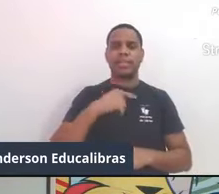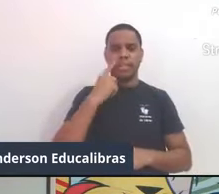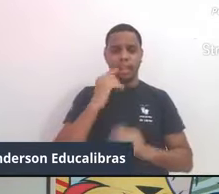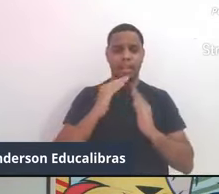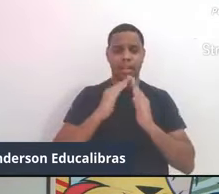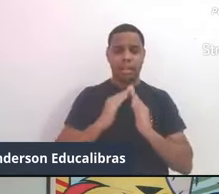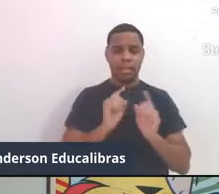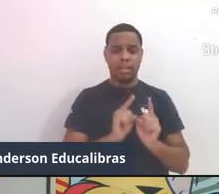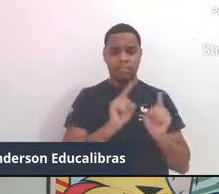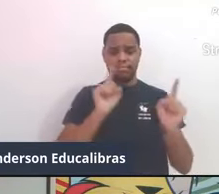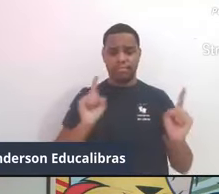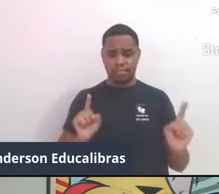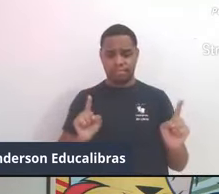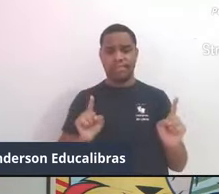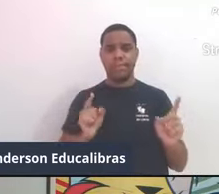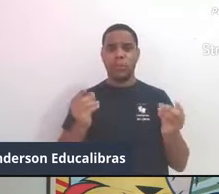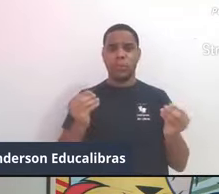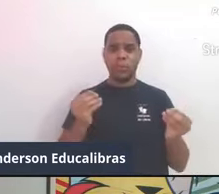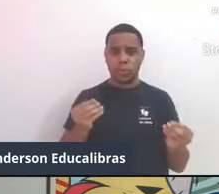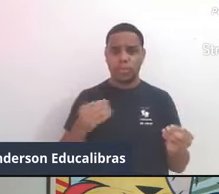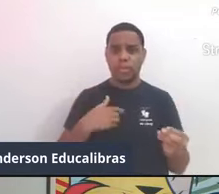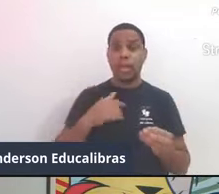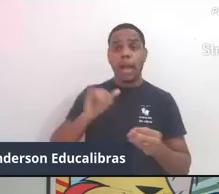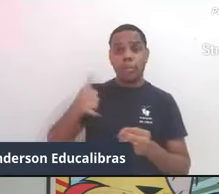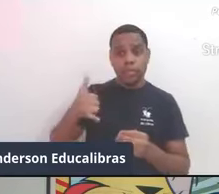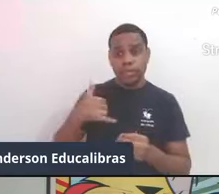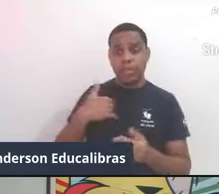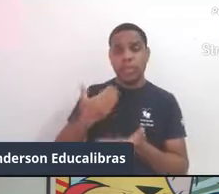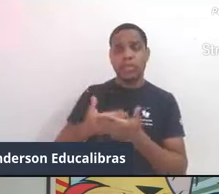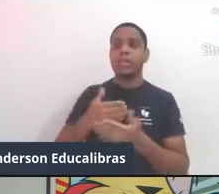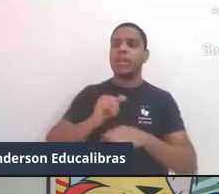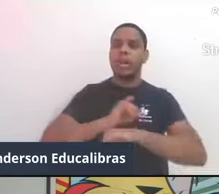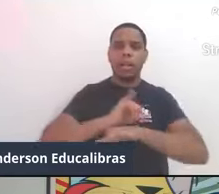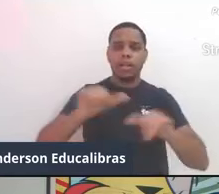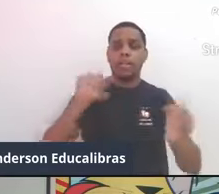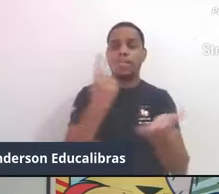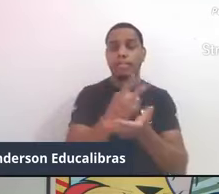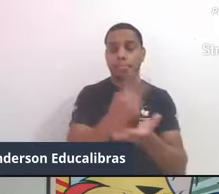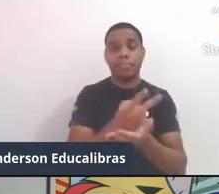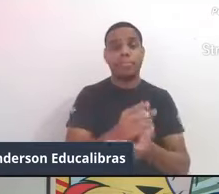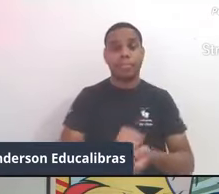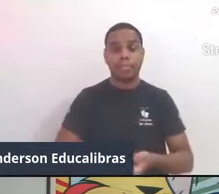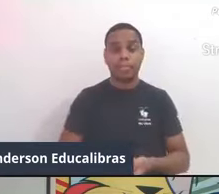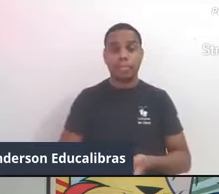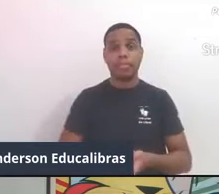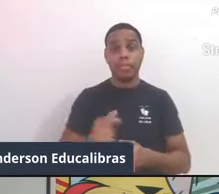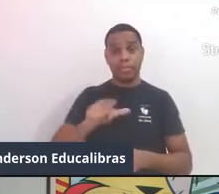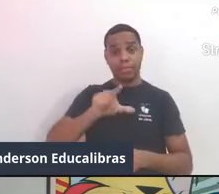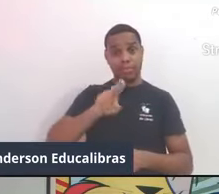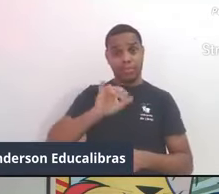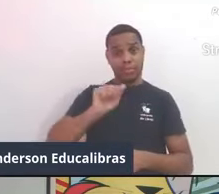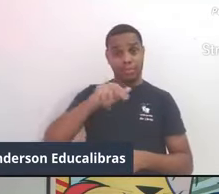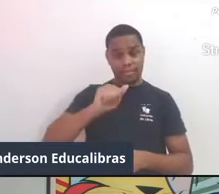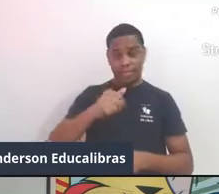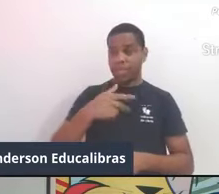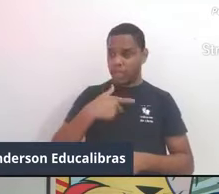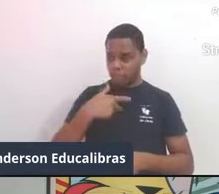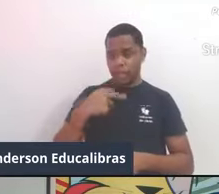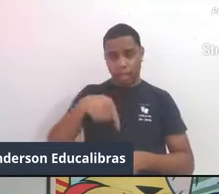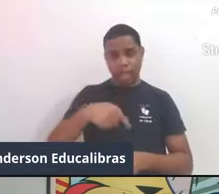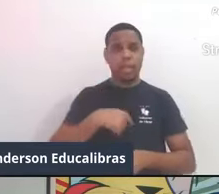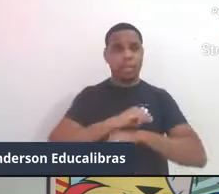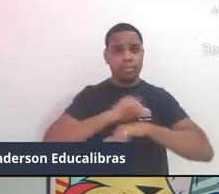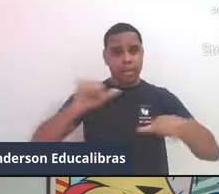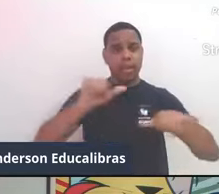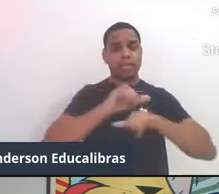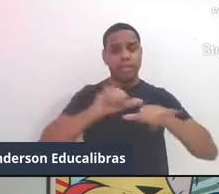isolado, né, vamos tirar o melhor disso. É isso que eu falo. Porque a gente, Luciano, nessa posição, eu já falei aqui várias vezes,